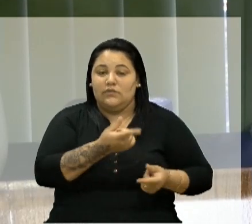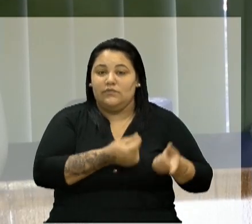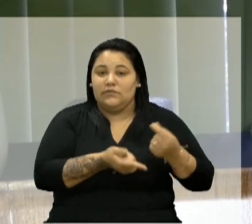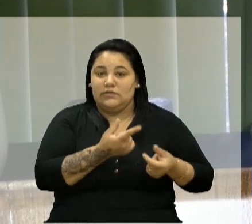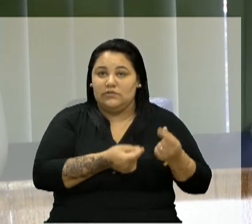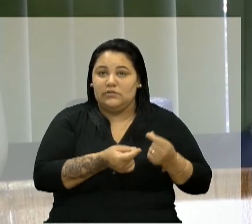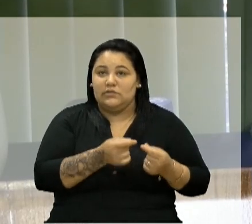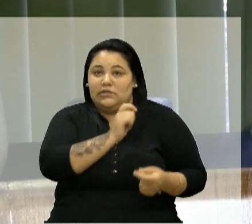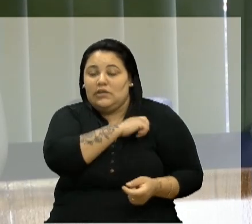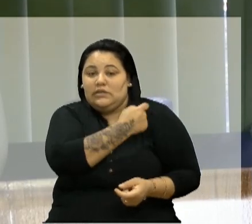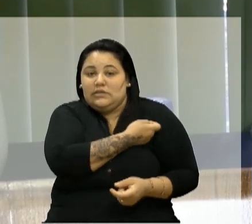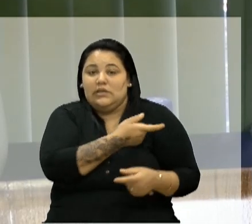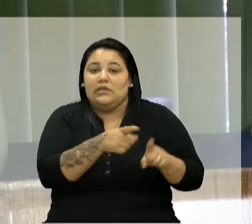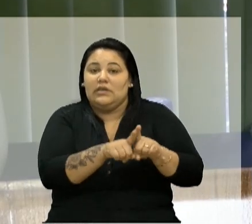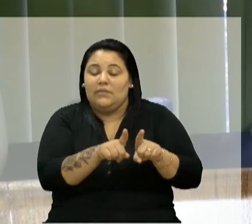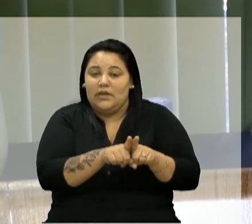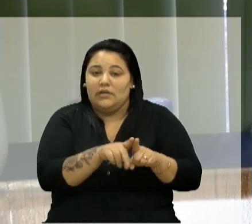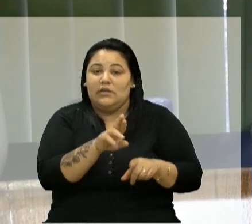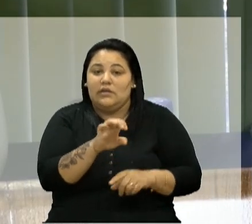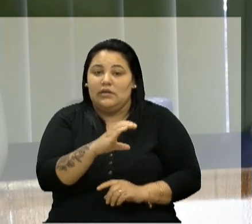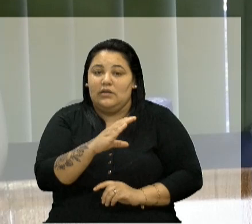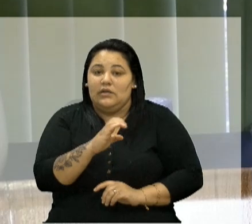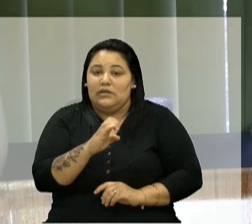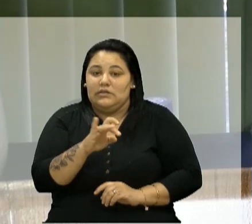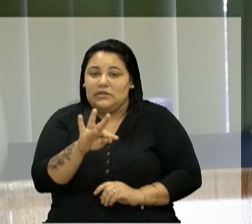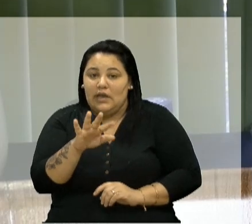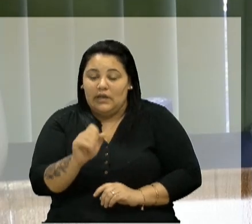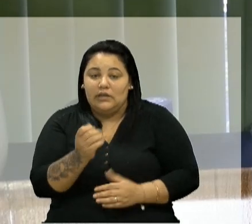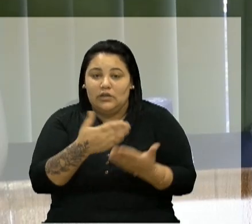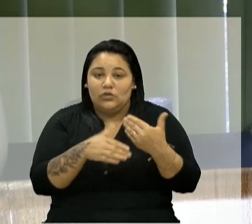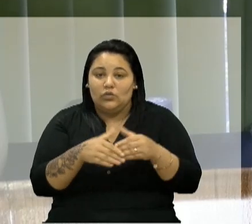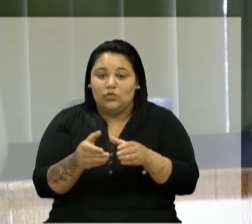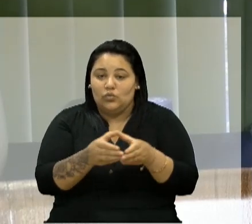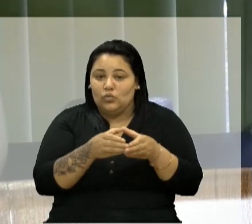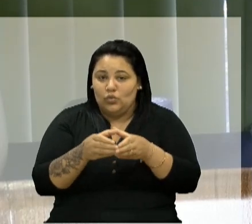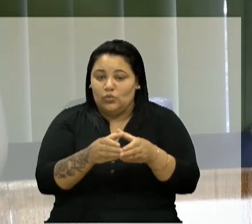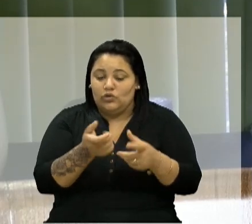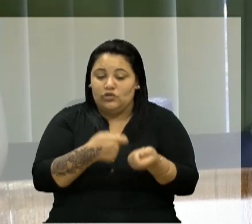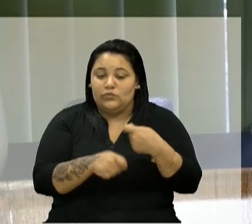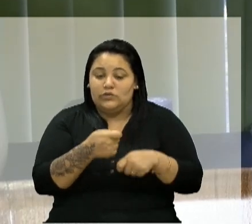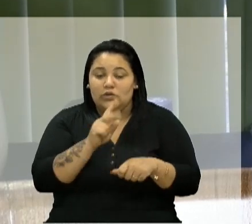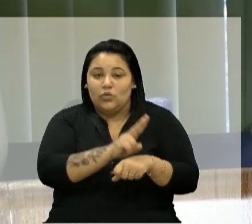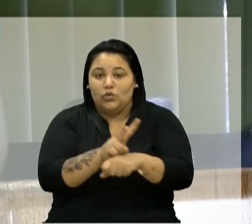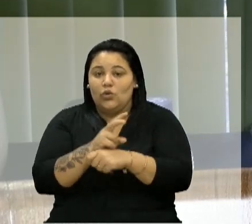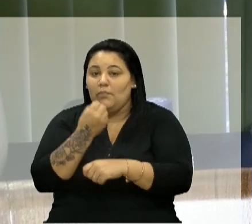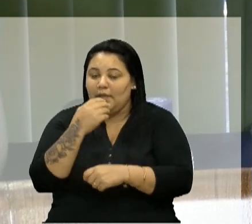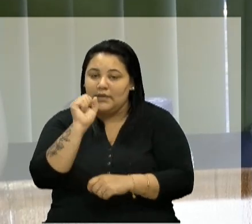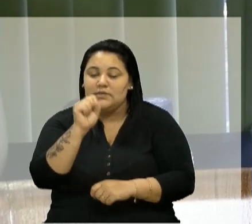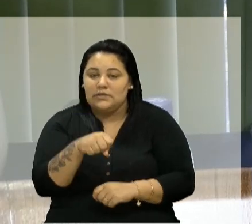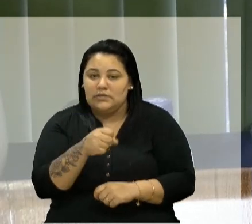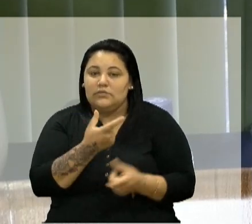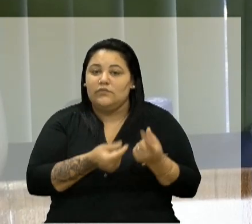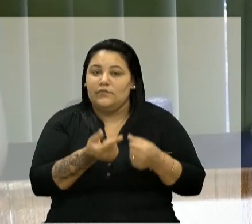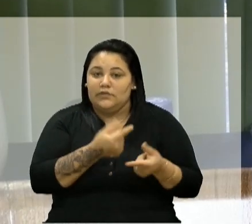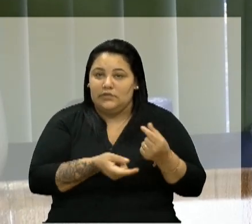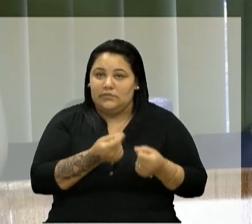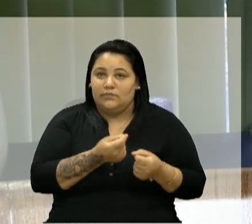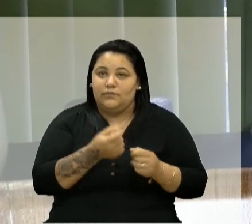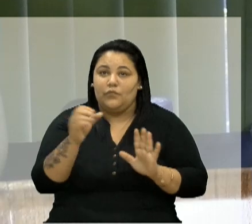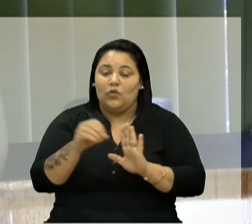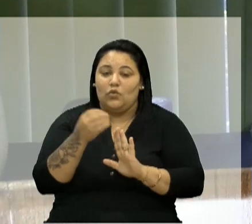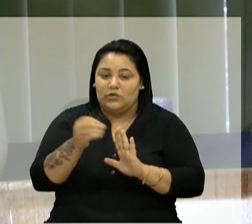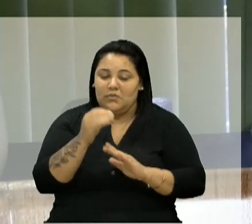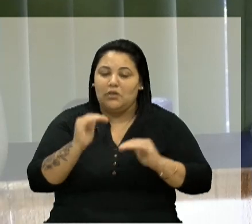da Receita, como todo o conjunto da administração, cuidou muito bem dessa questão. Muito bem. Um